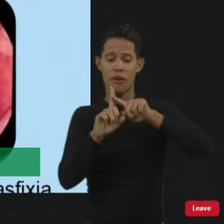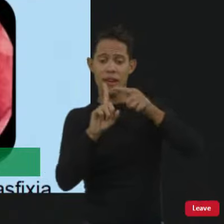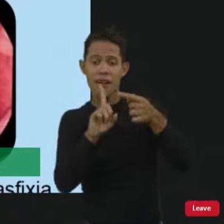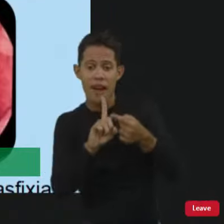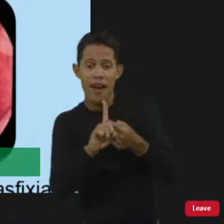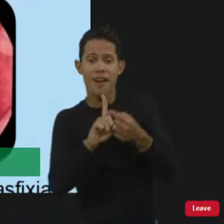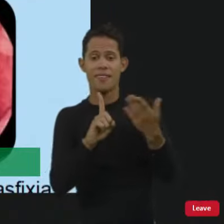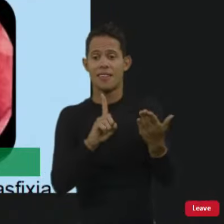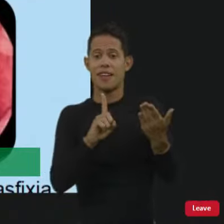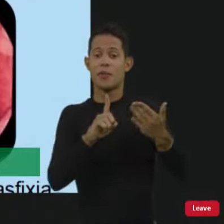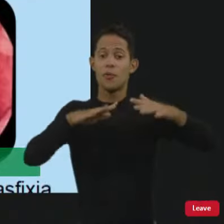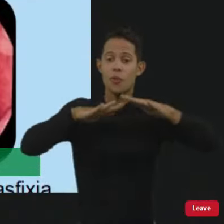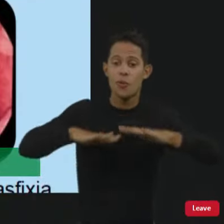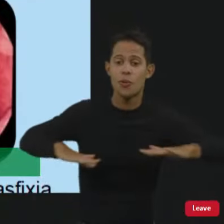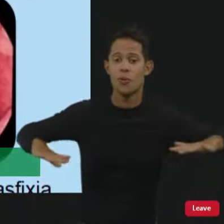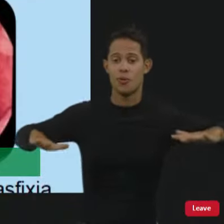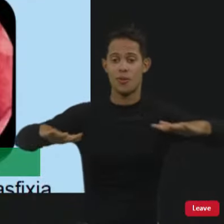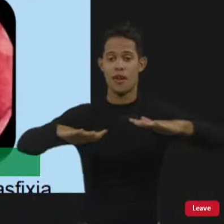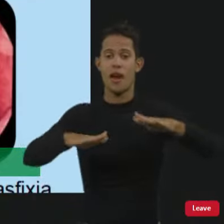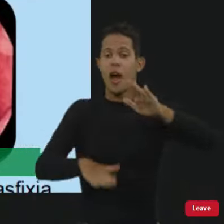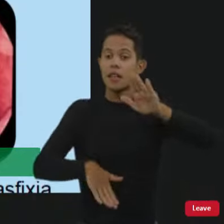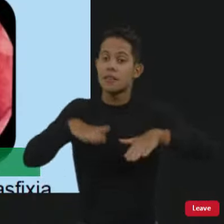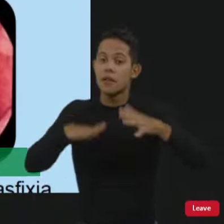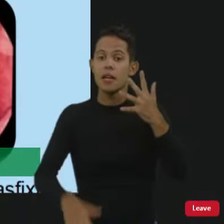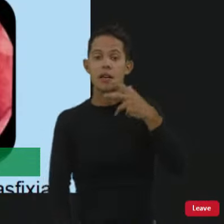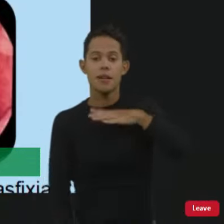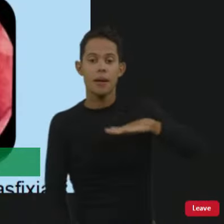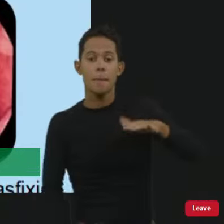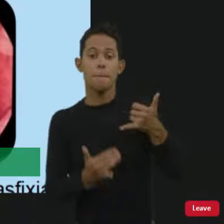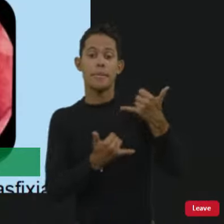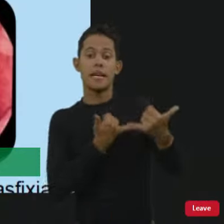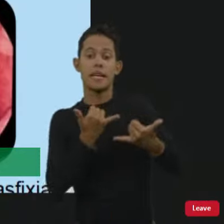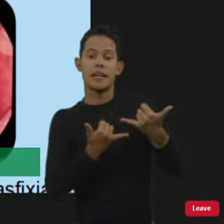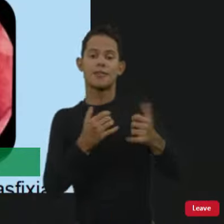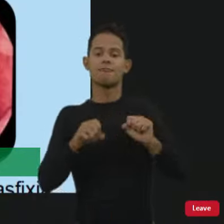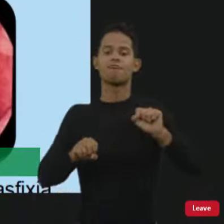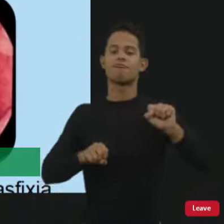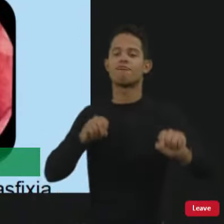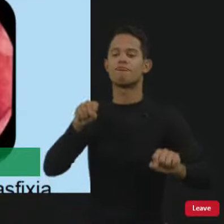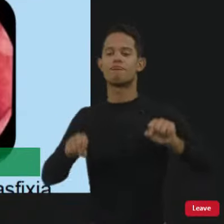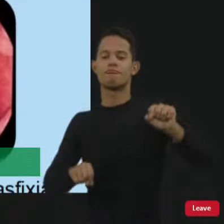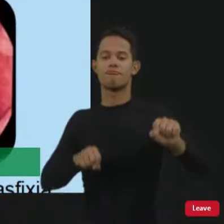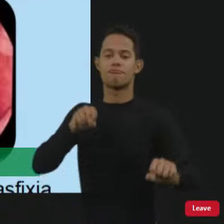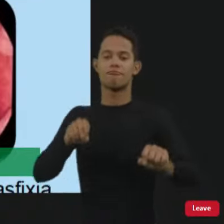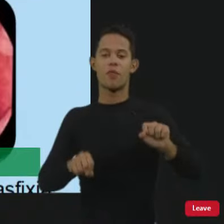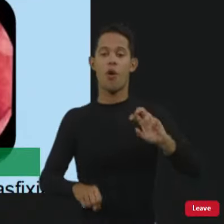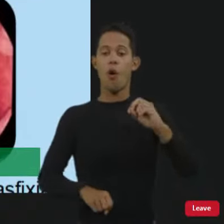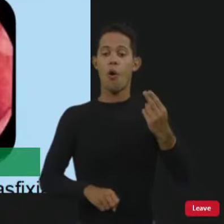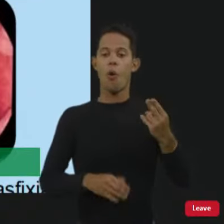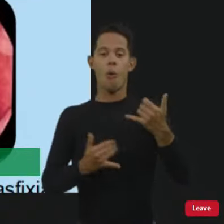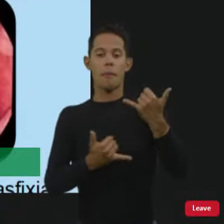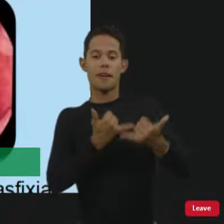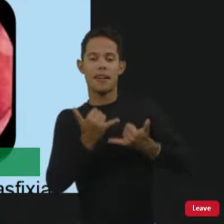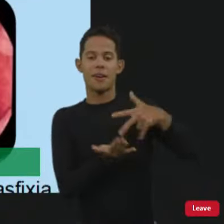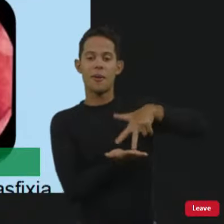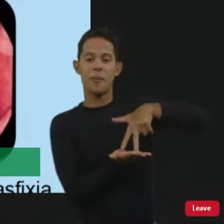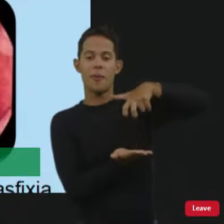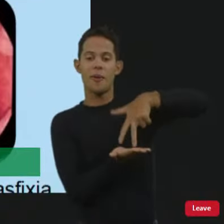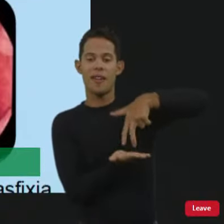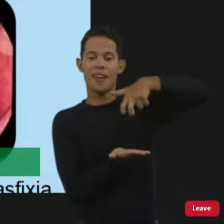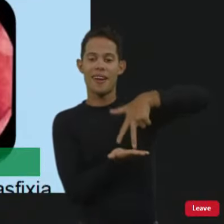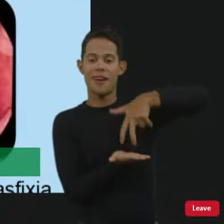criança, às vezes, brincando de bicicleta, caminhando, brincando de pula-pula, enfim, qualquer